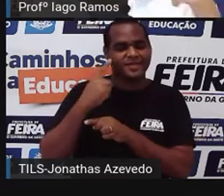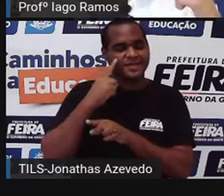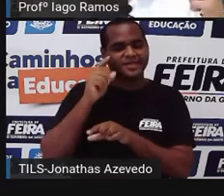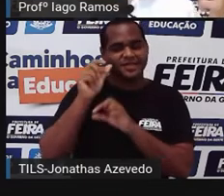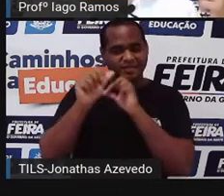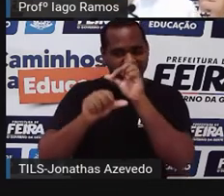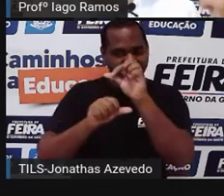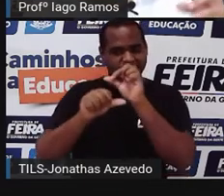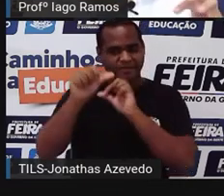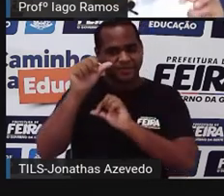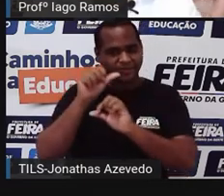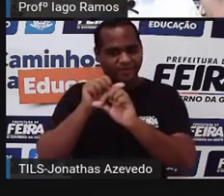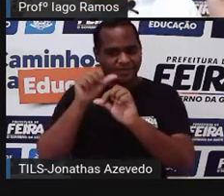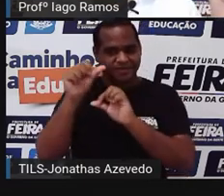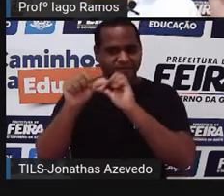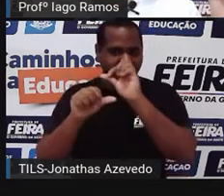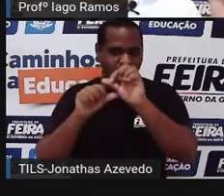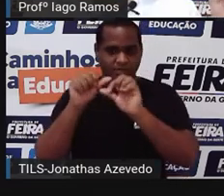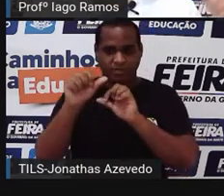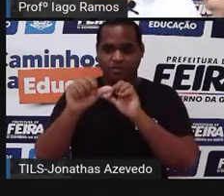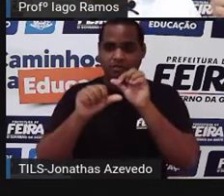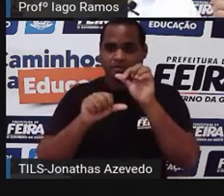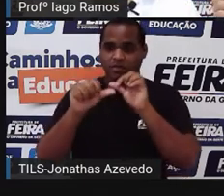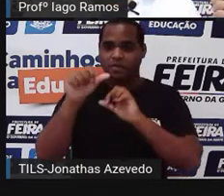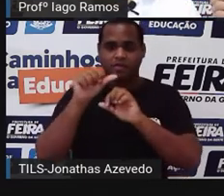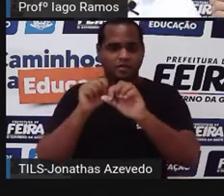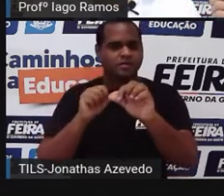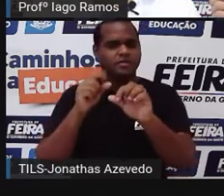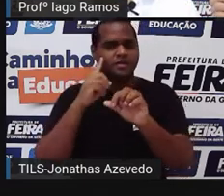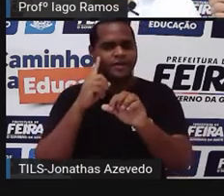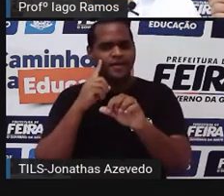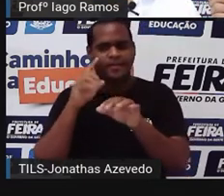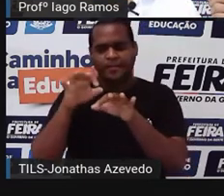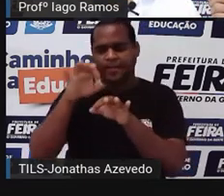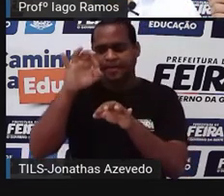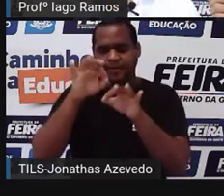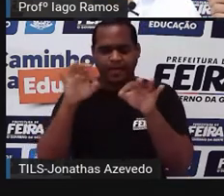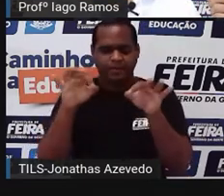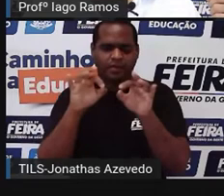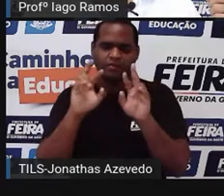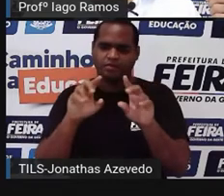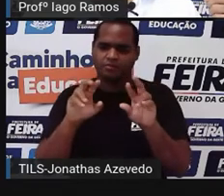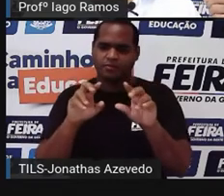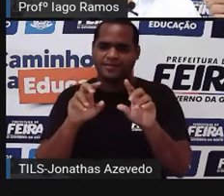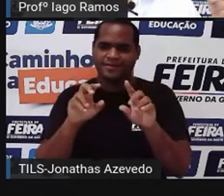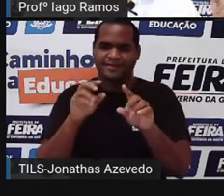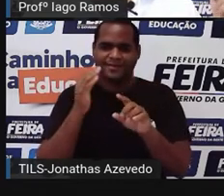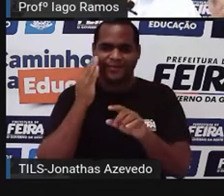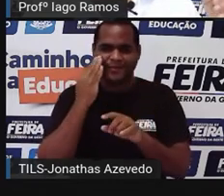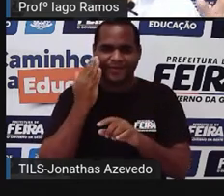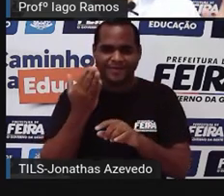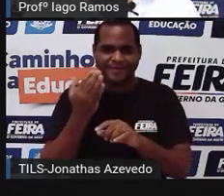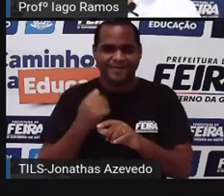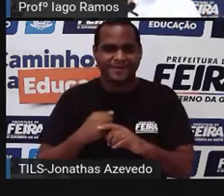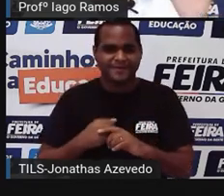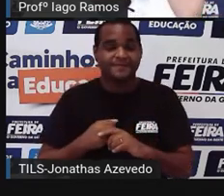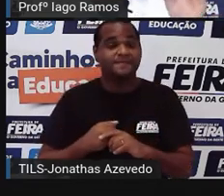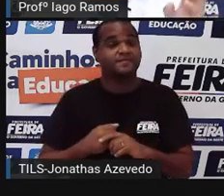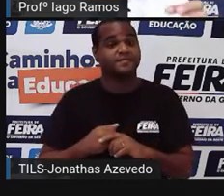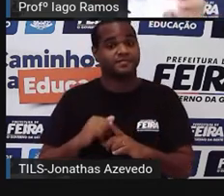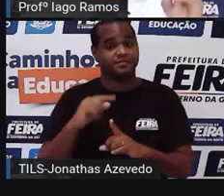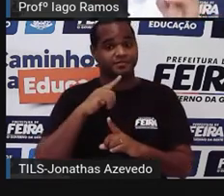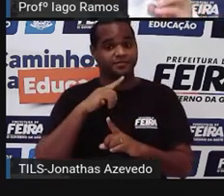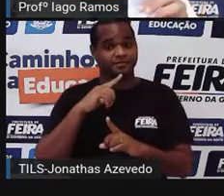transformação sem mudar as medidas de uma figura Olha só o resultado disso aqui